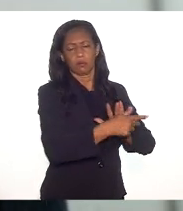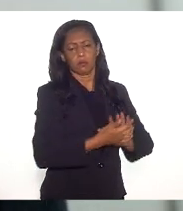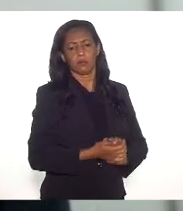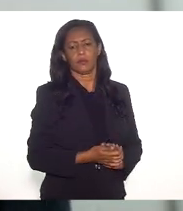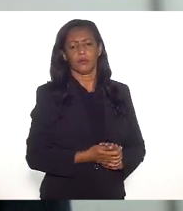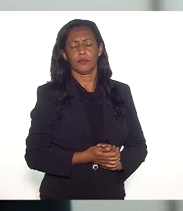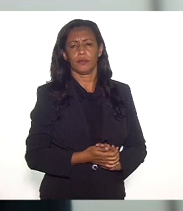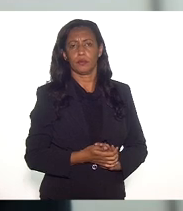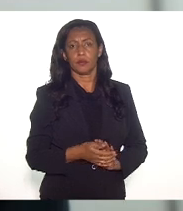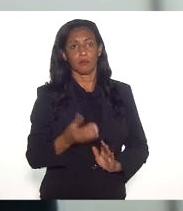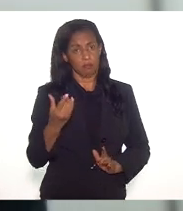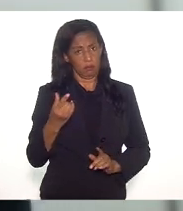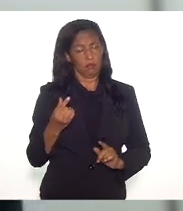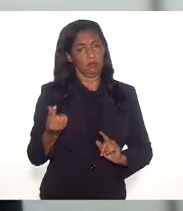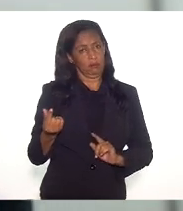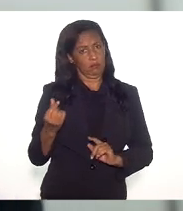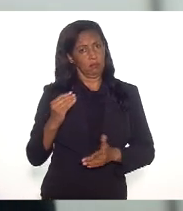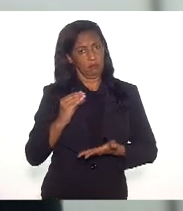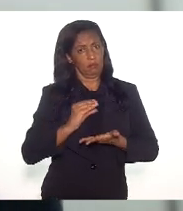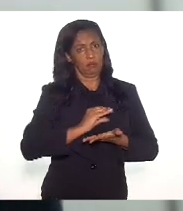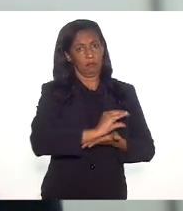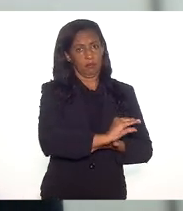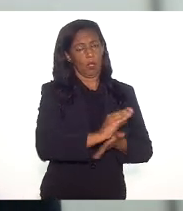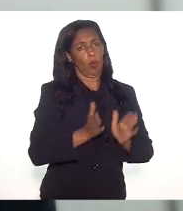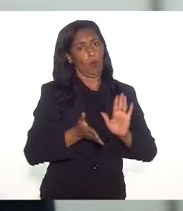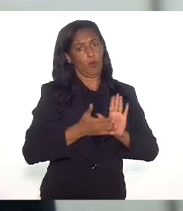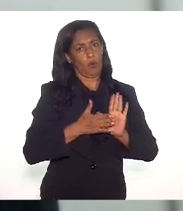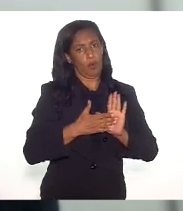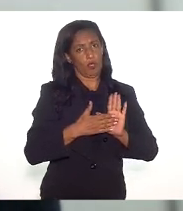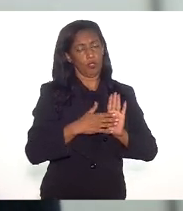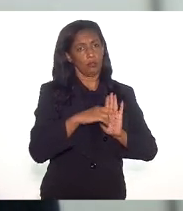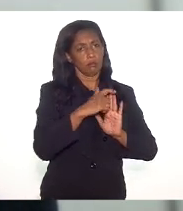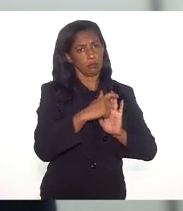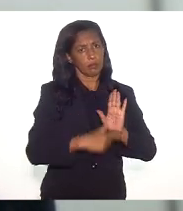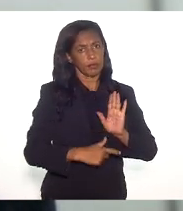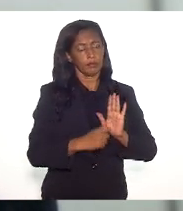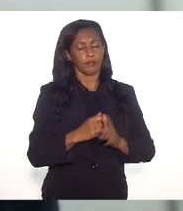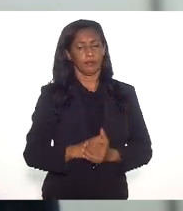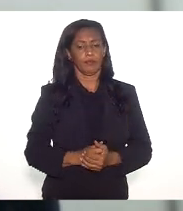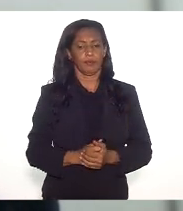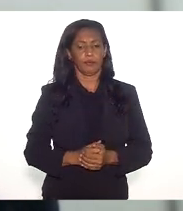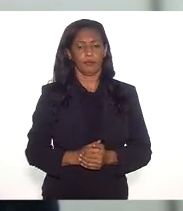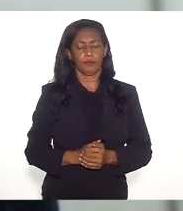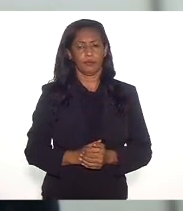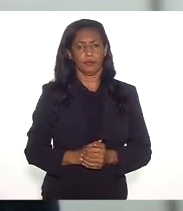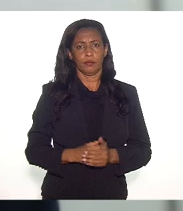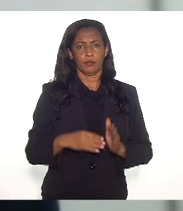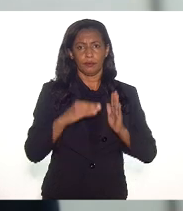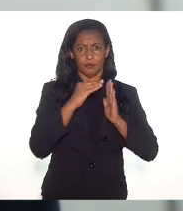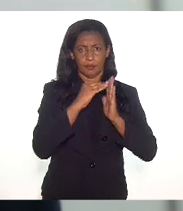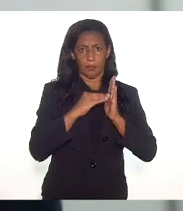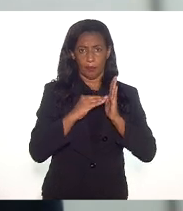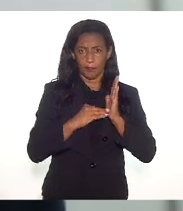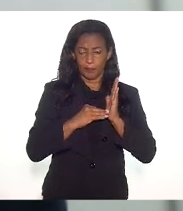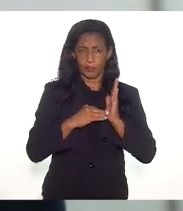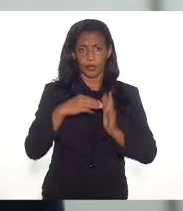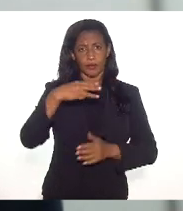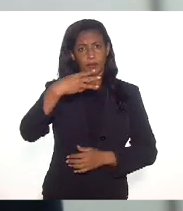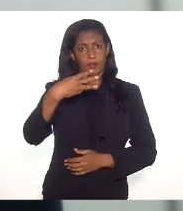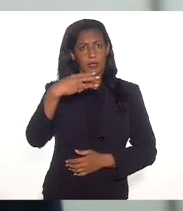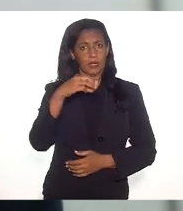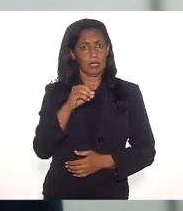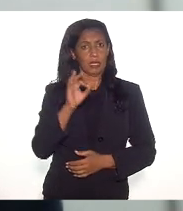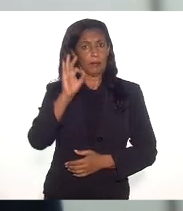esse fundo, inicialmente, consoante proposta, seria composto de 30%